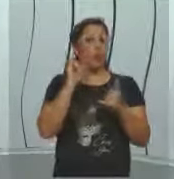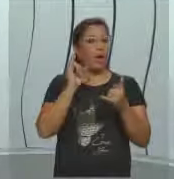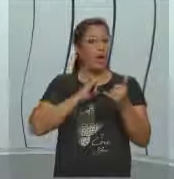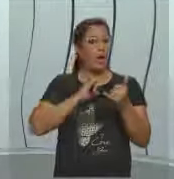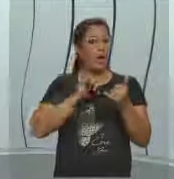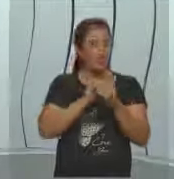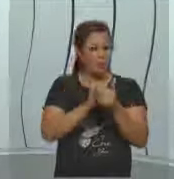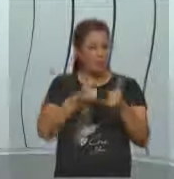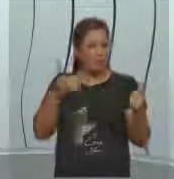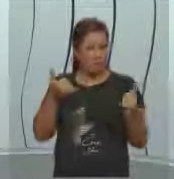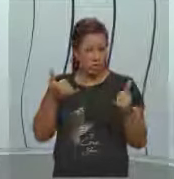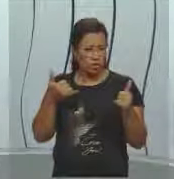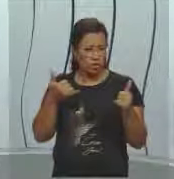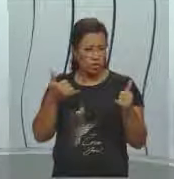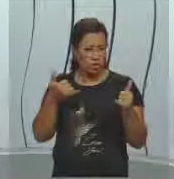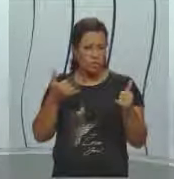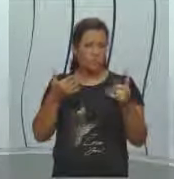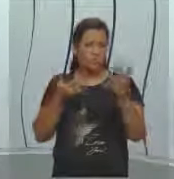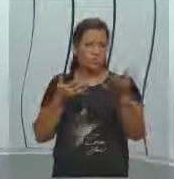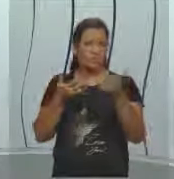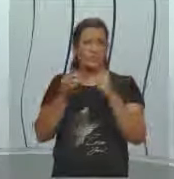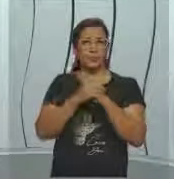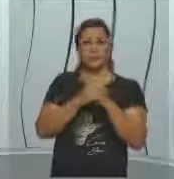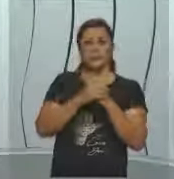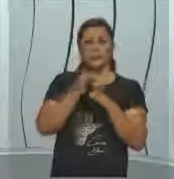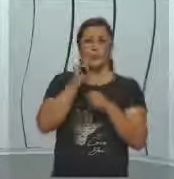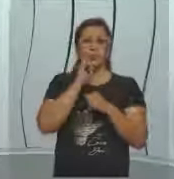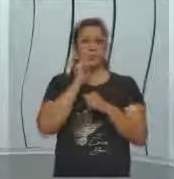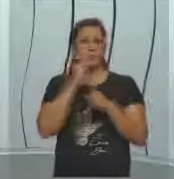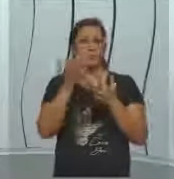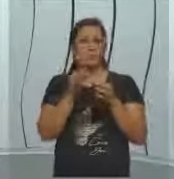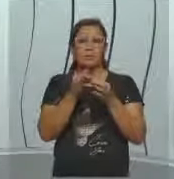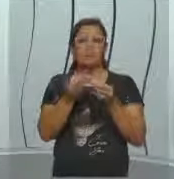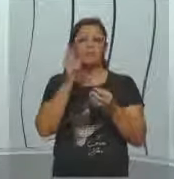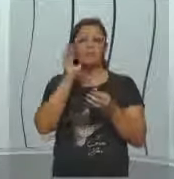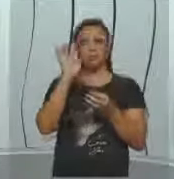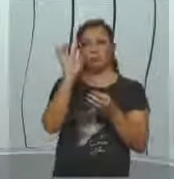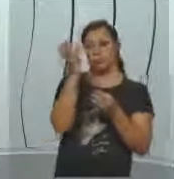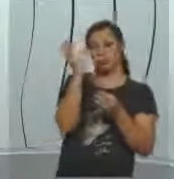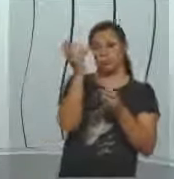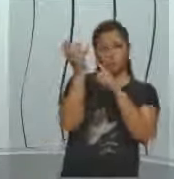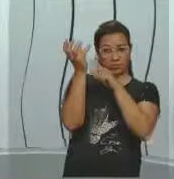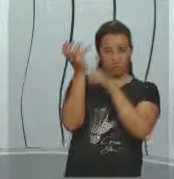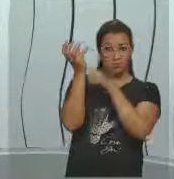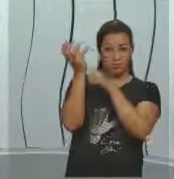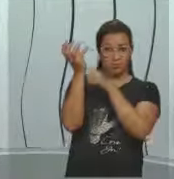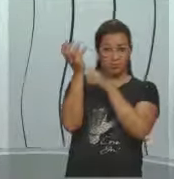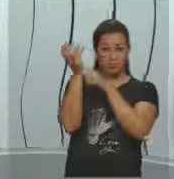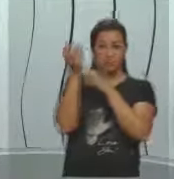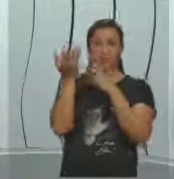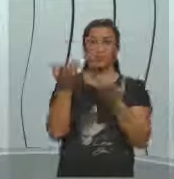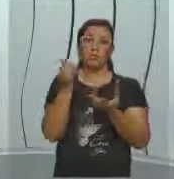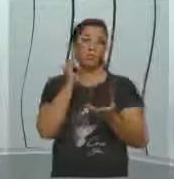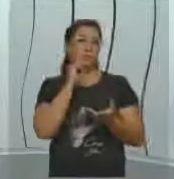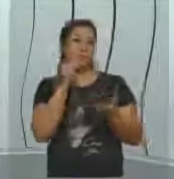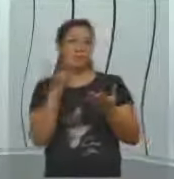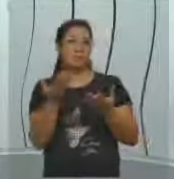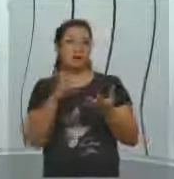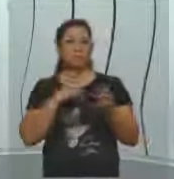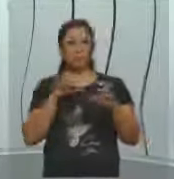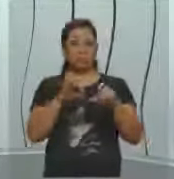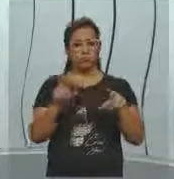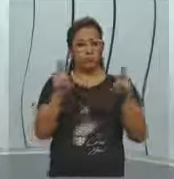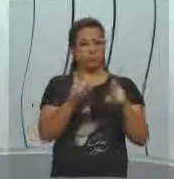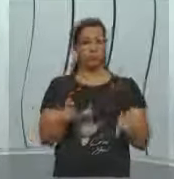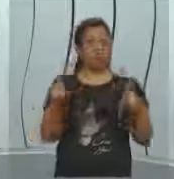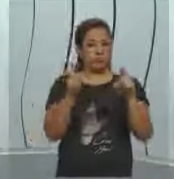para alguma finalidade. Nós podemos pensar em coisas muito simples, como uma lâmpada, ou em coisas altamente complexas, como um computador,